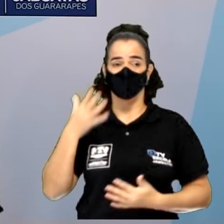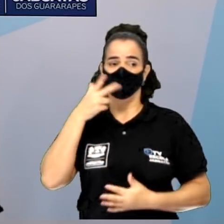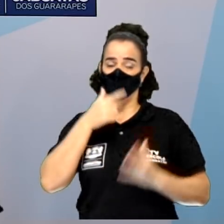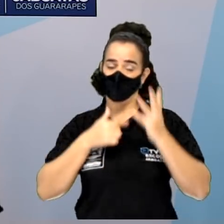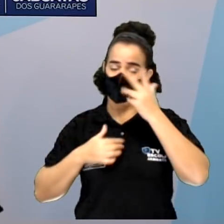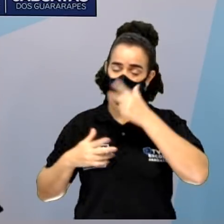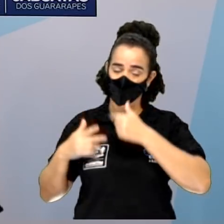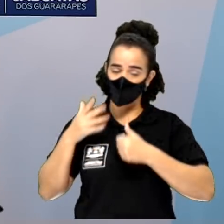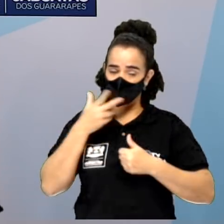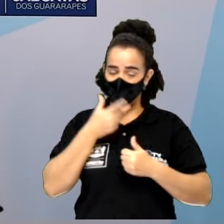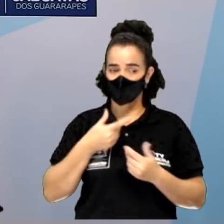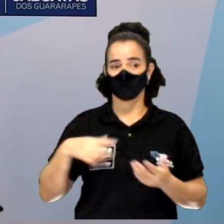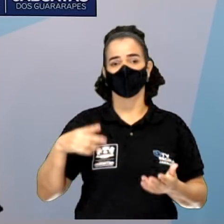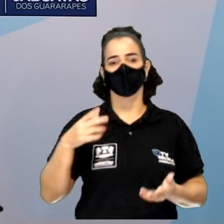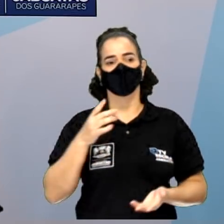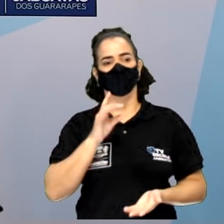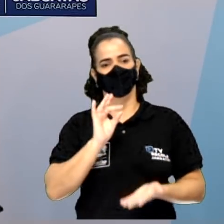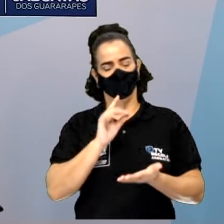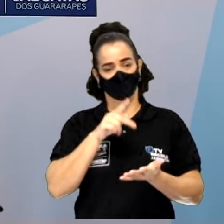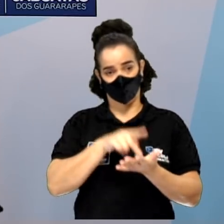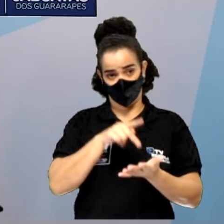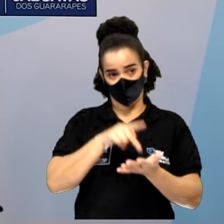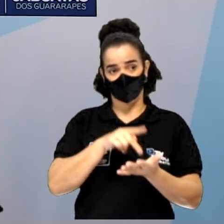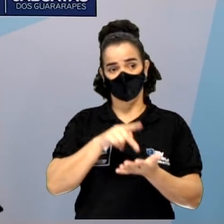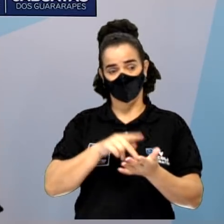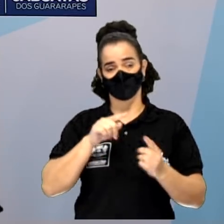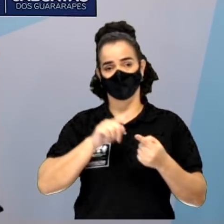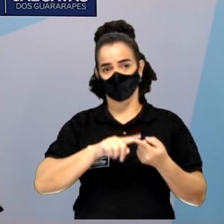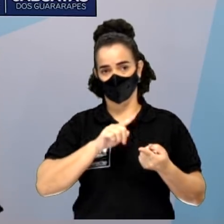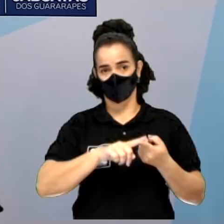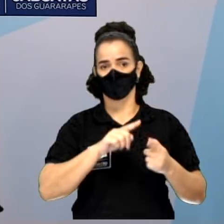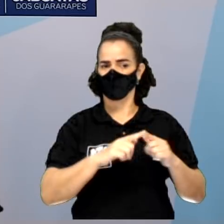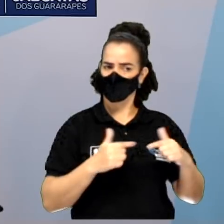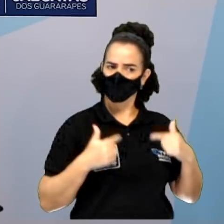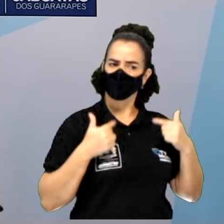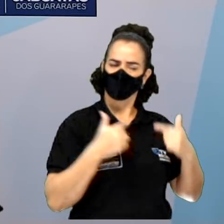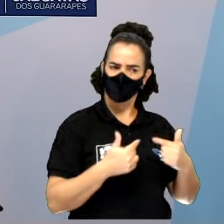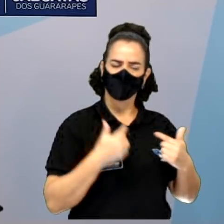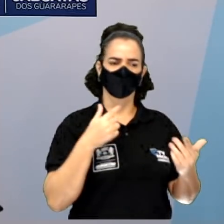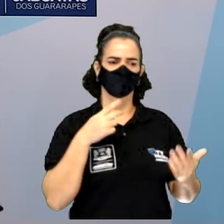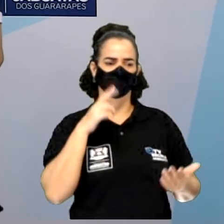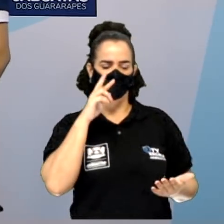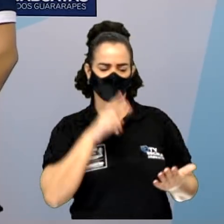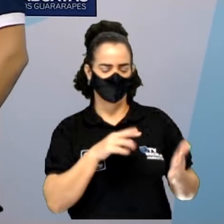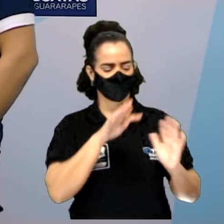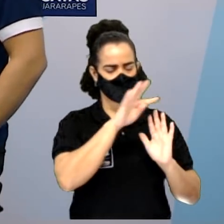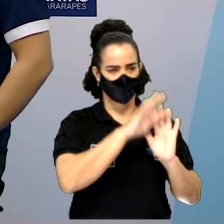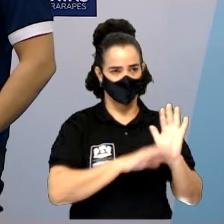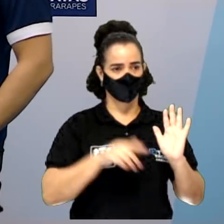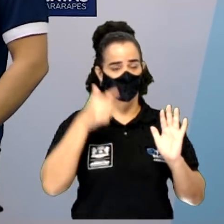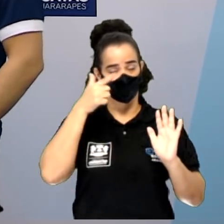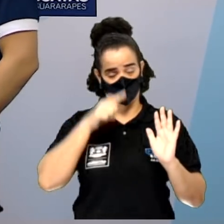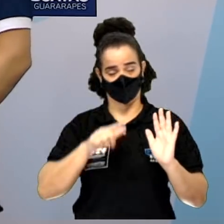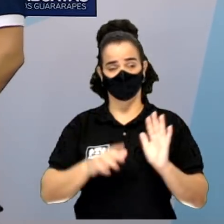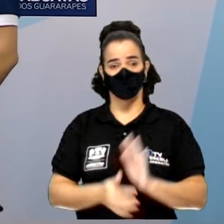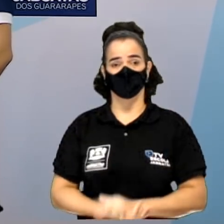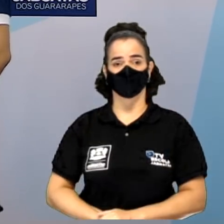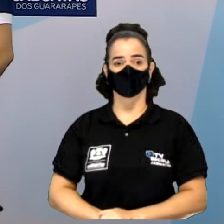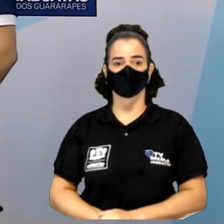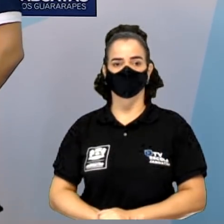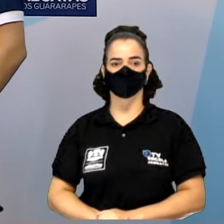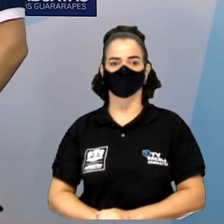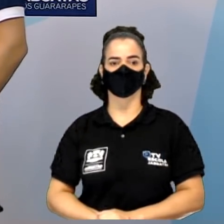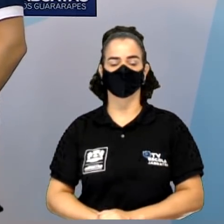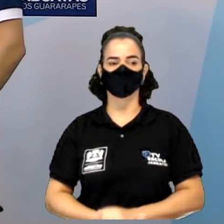mulher determinada. Tudo isso aí a gente consegue ver fazendo leitura do texto. Tranquilo? Bom, essa questão